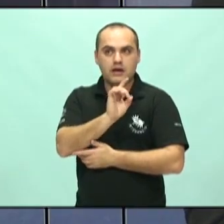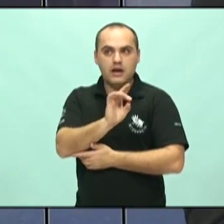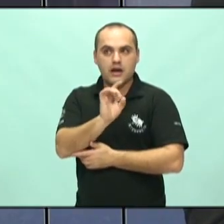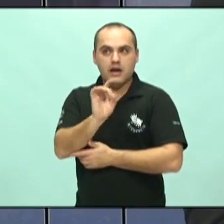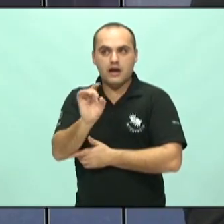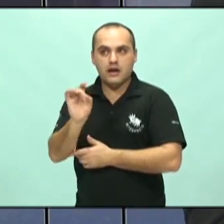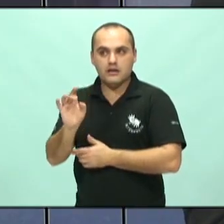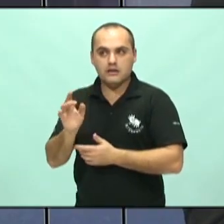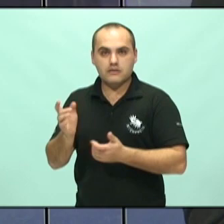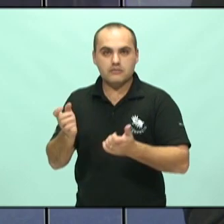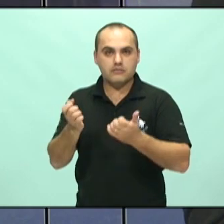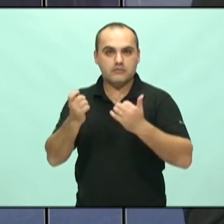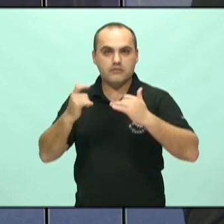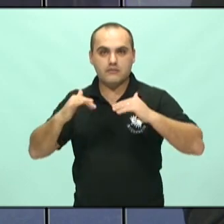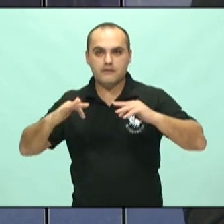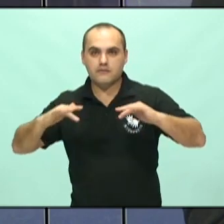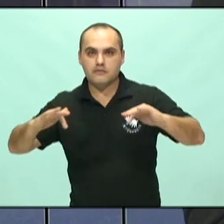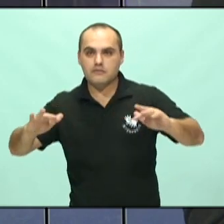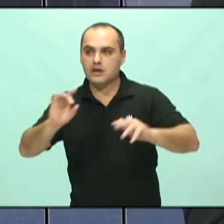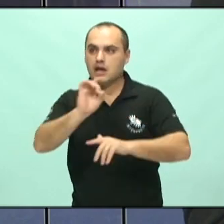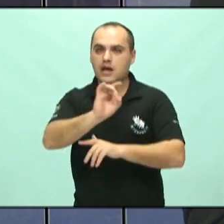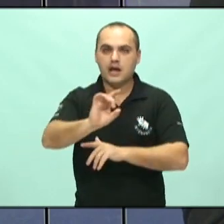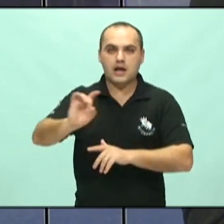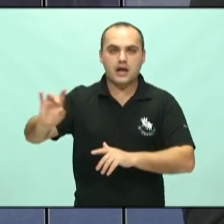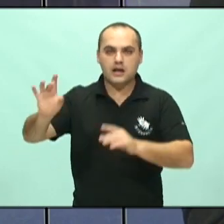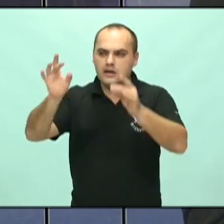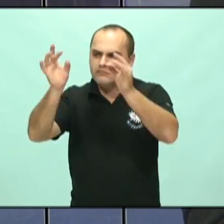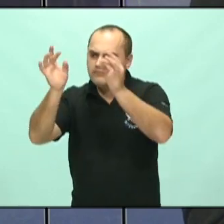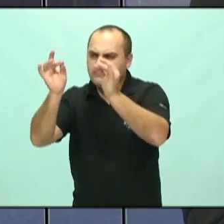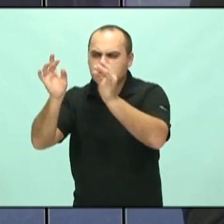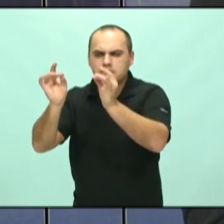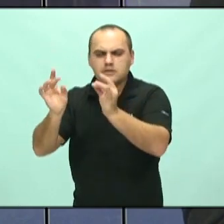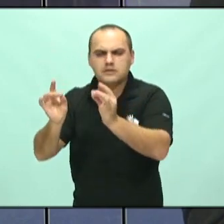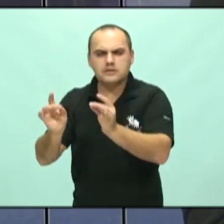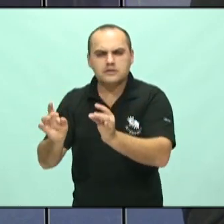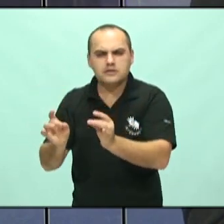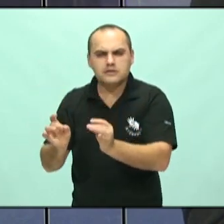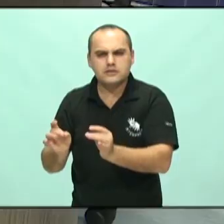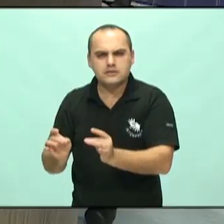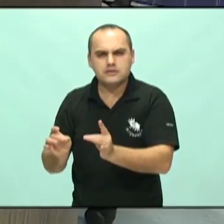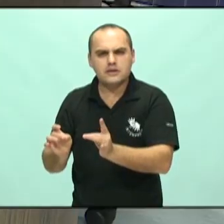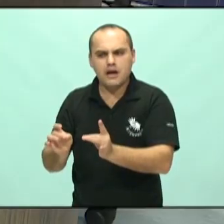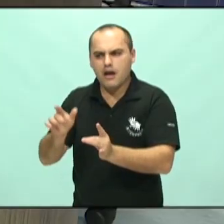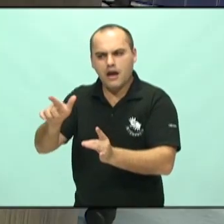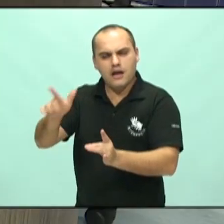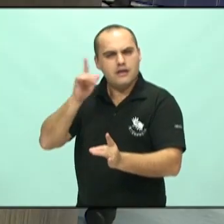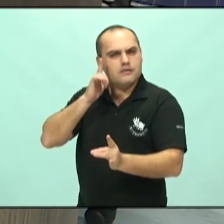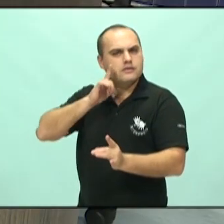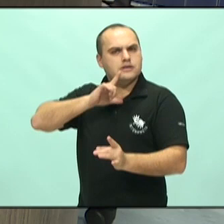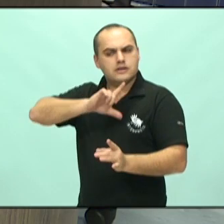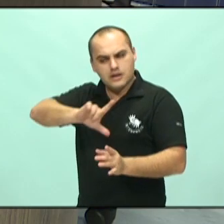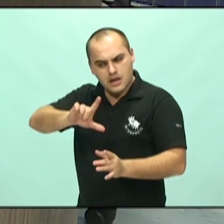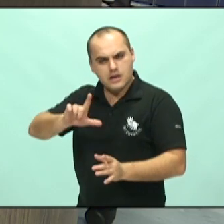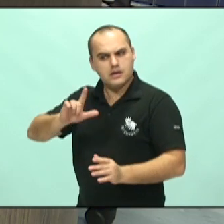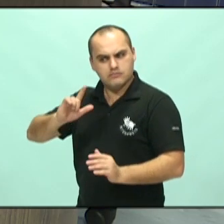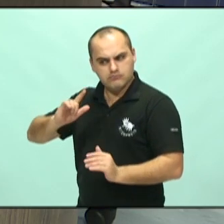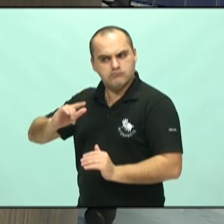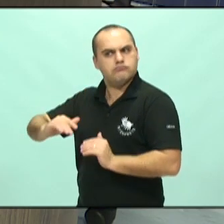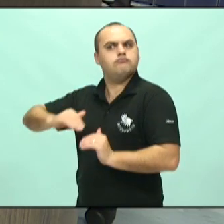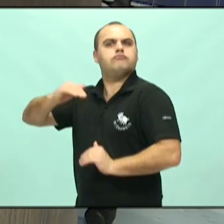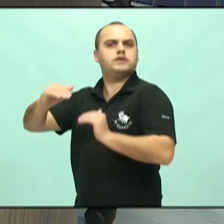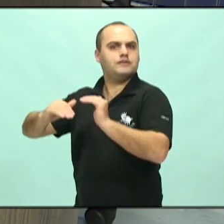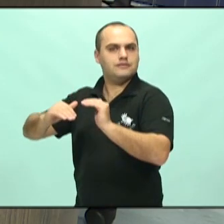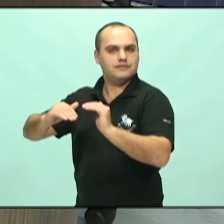em cada movimento, em cada sonoridade. Então, eles têm uma capacidade poética muito avançada. E funciona, assim.